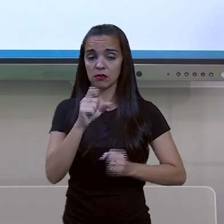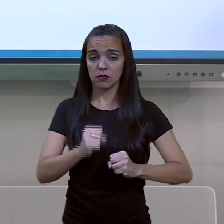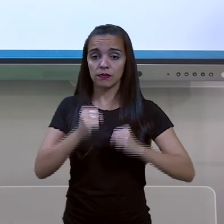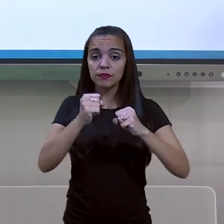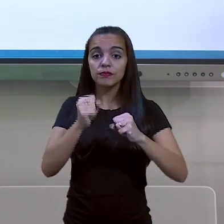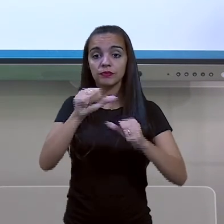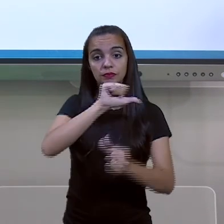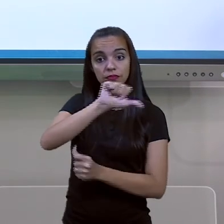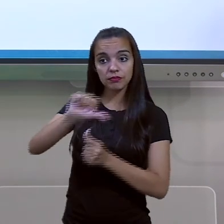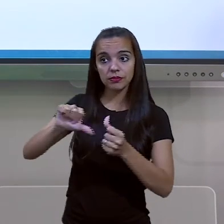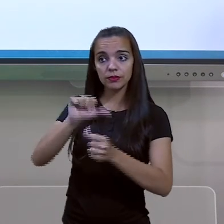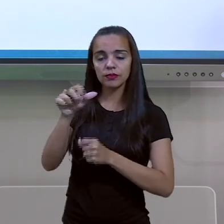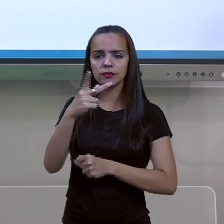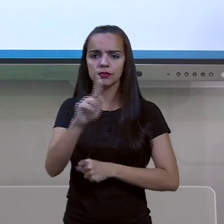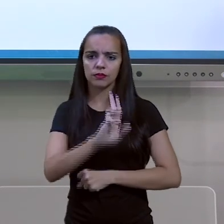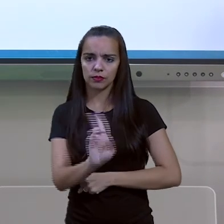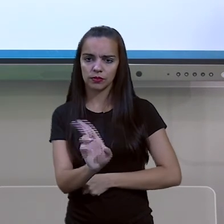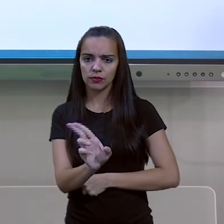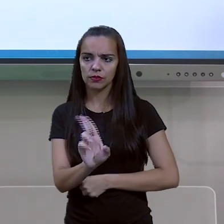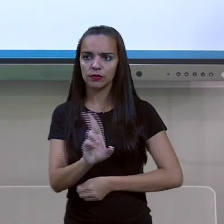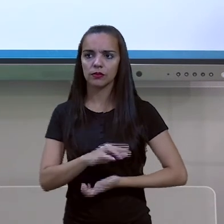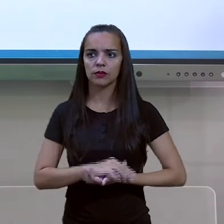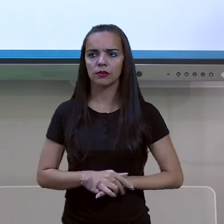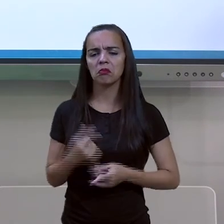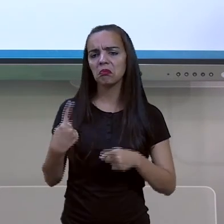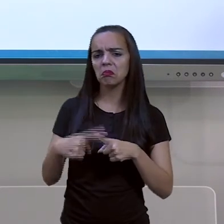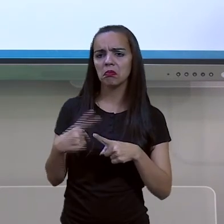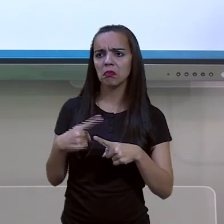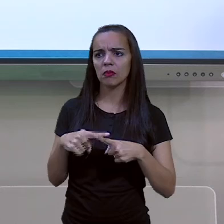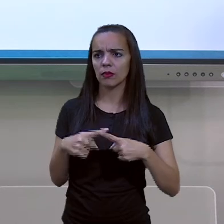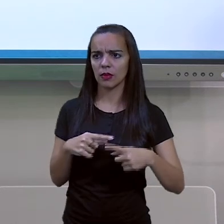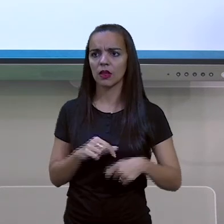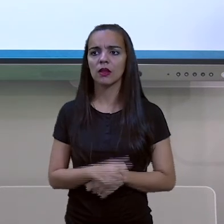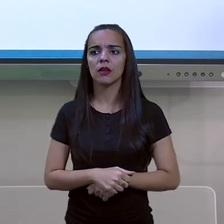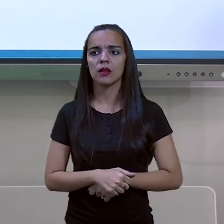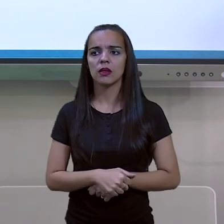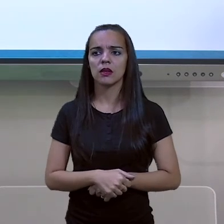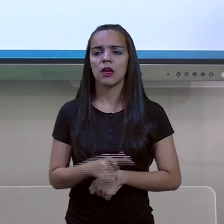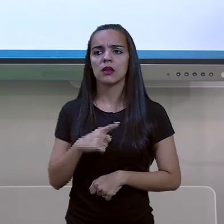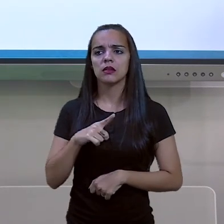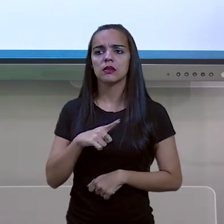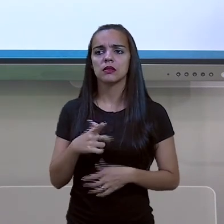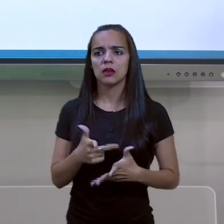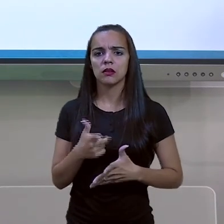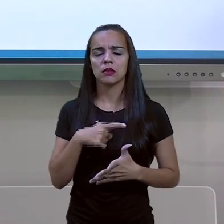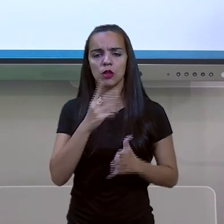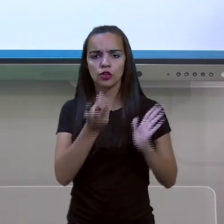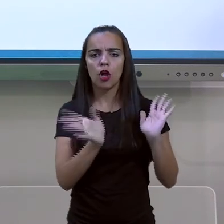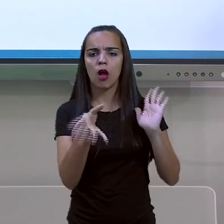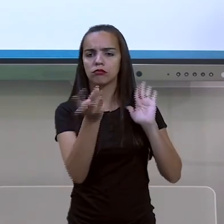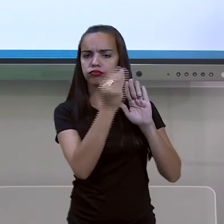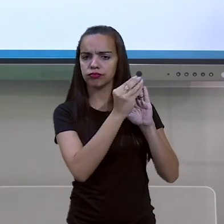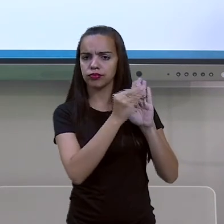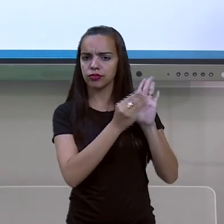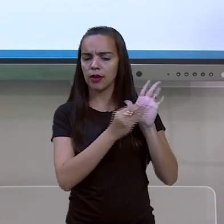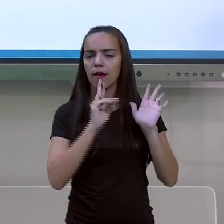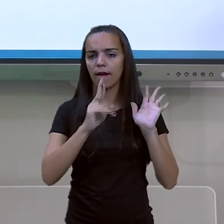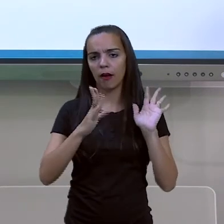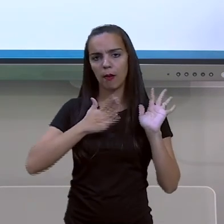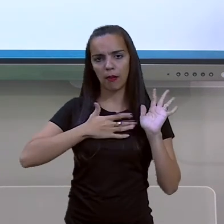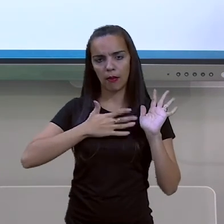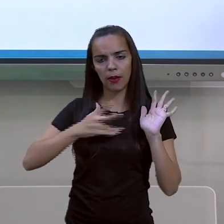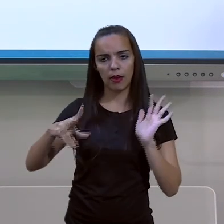pudesse, você mudaria o seu nome e por quê? Eu trouxe aqui também as minhas respostas pessoais,